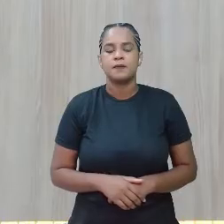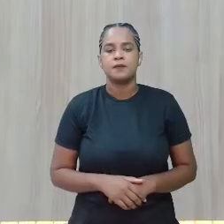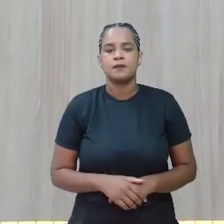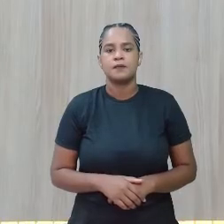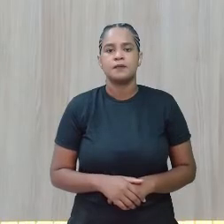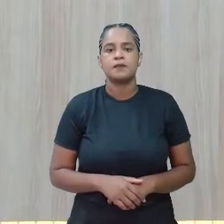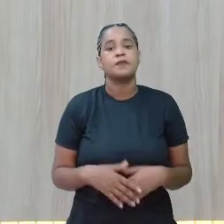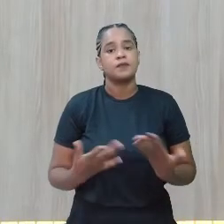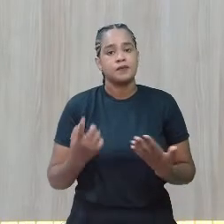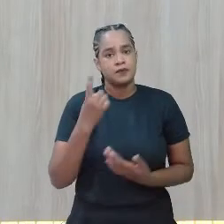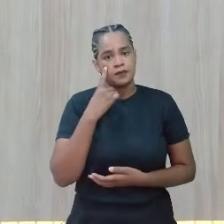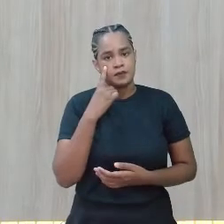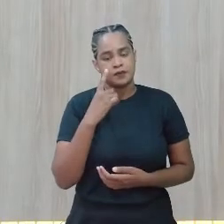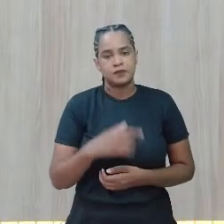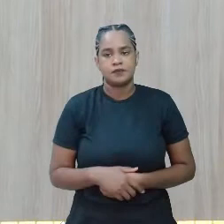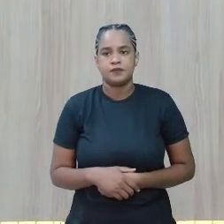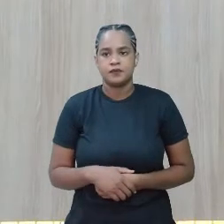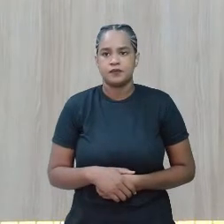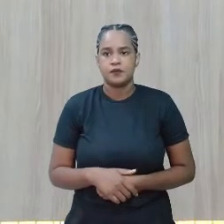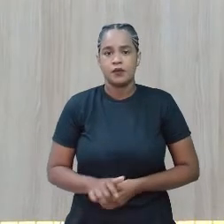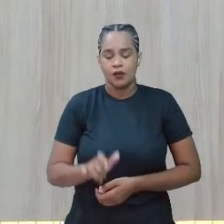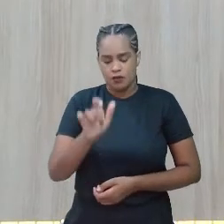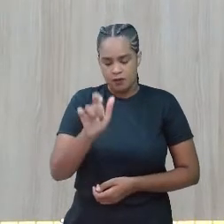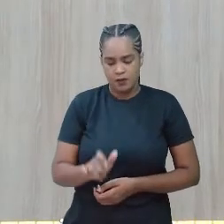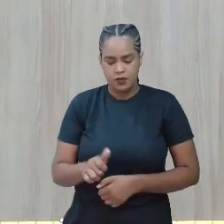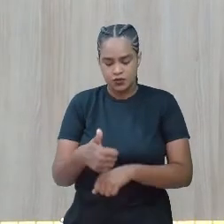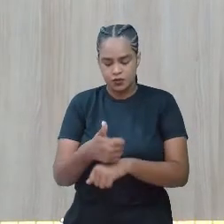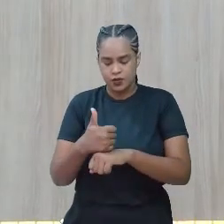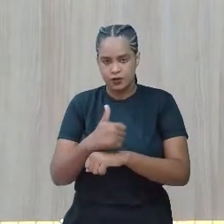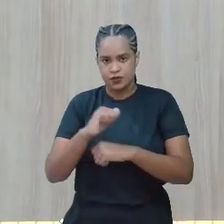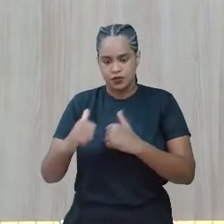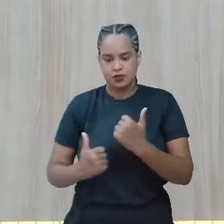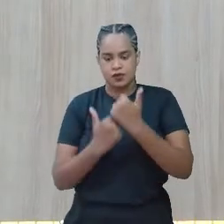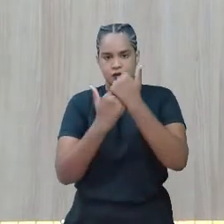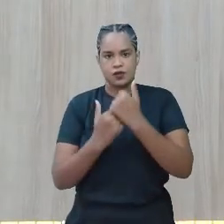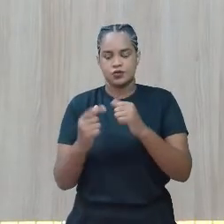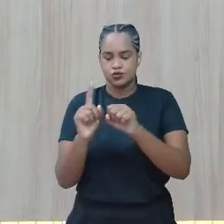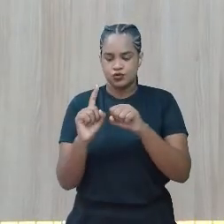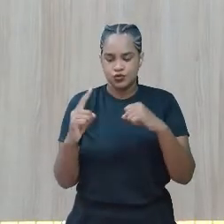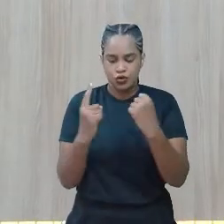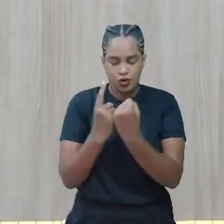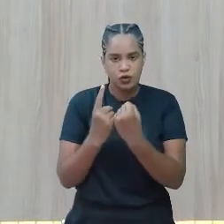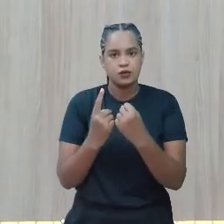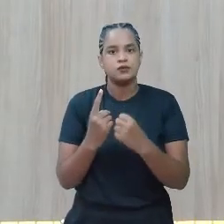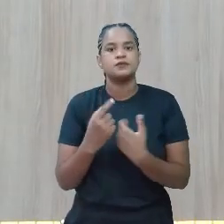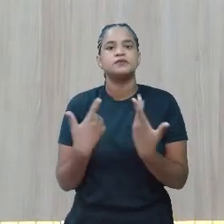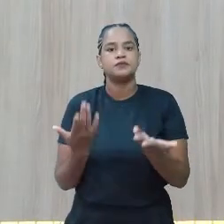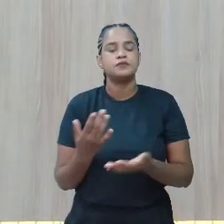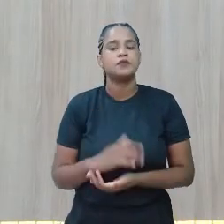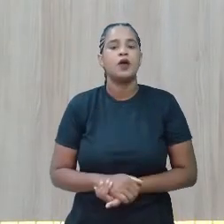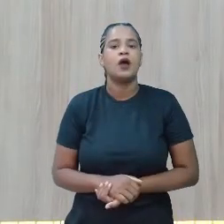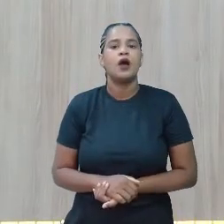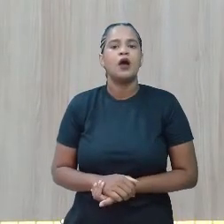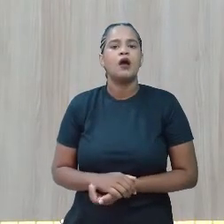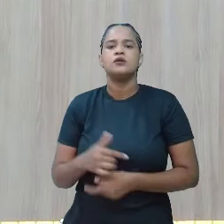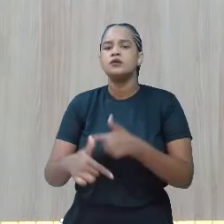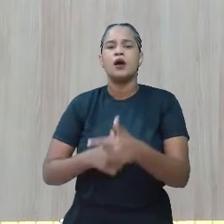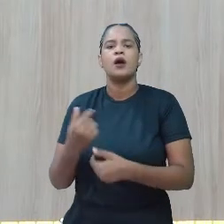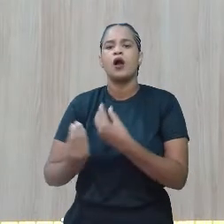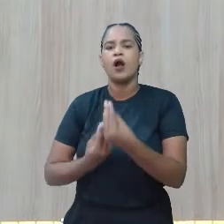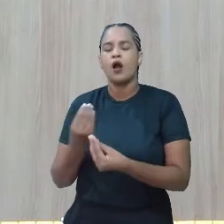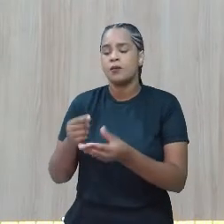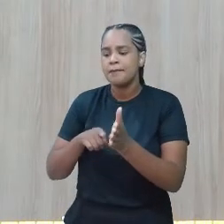social. Então, essa pessoa, né, o assistente social, ele trabalha fazendo uma